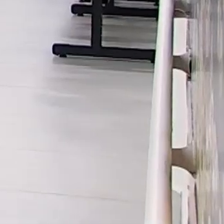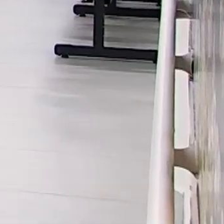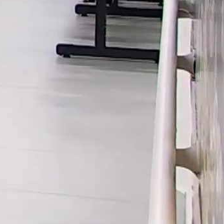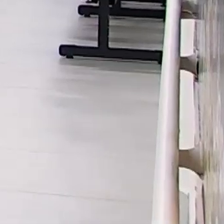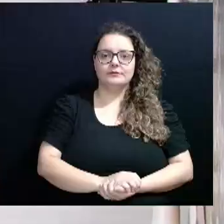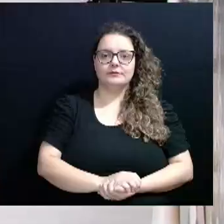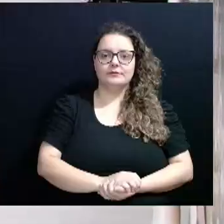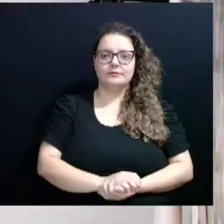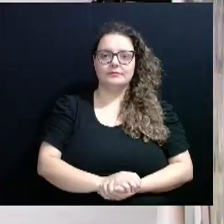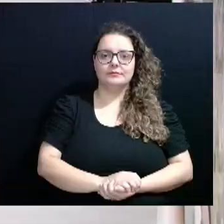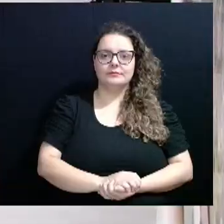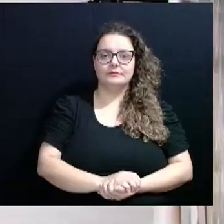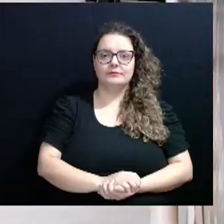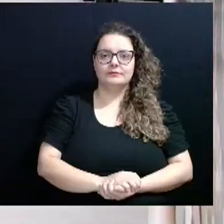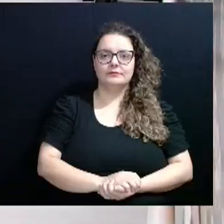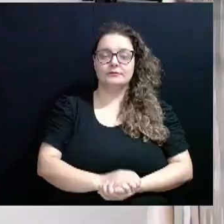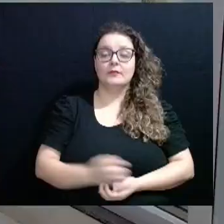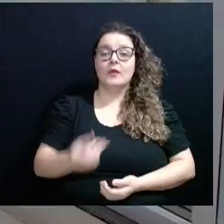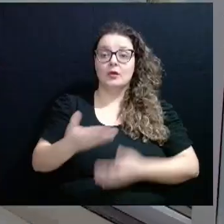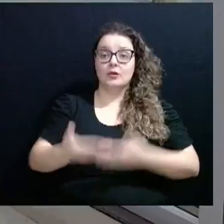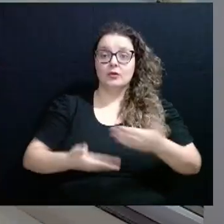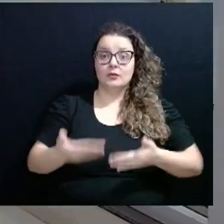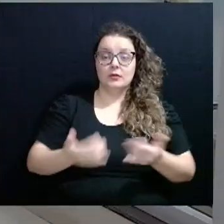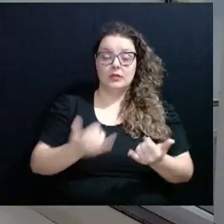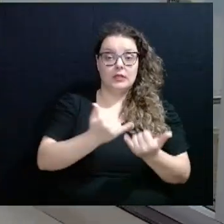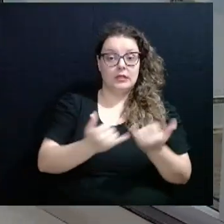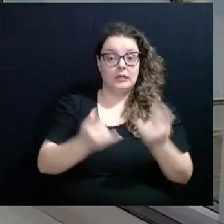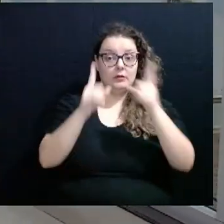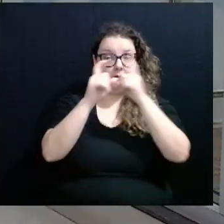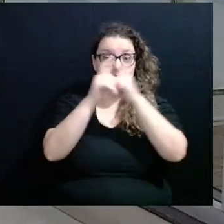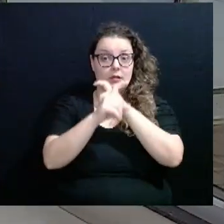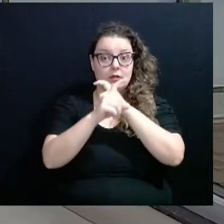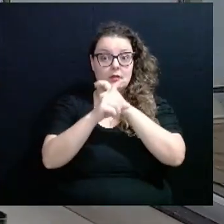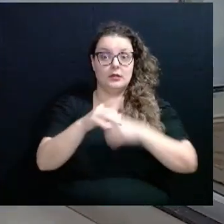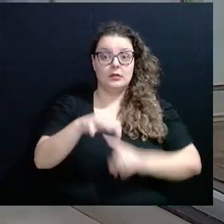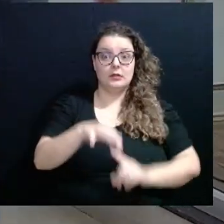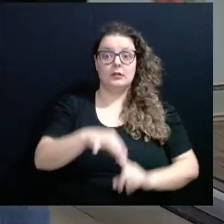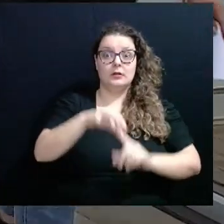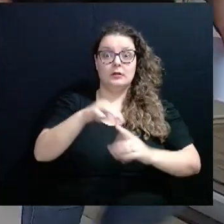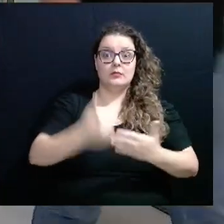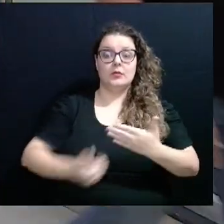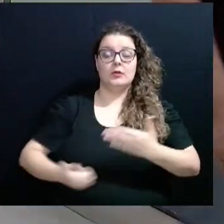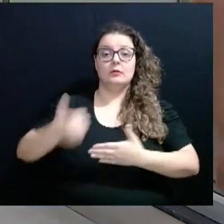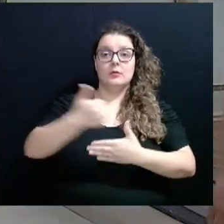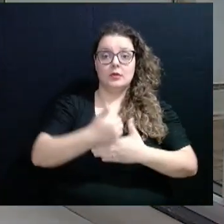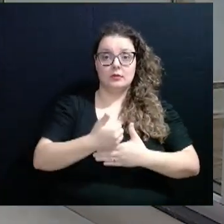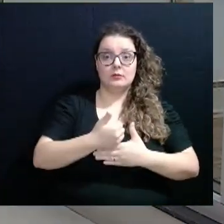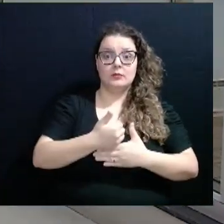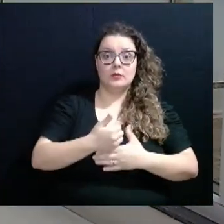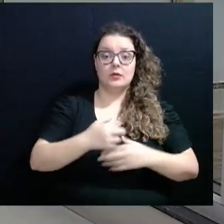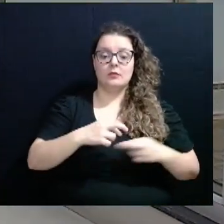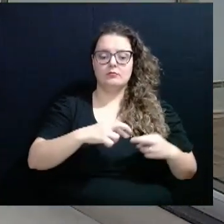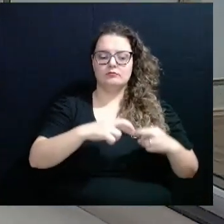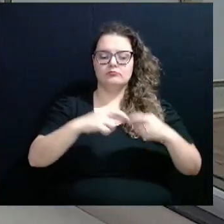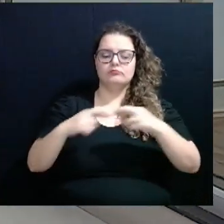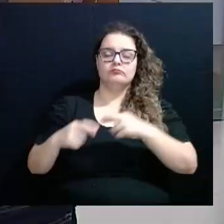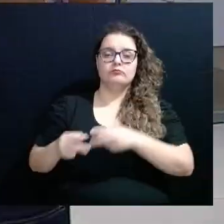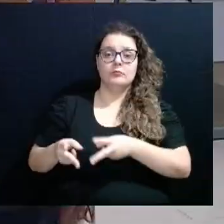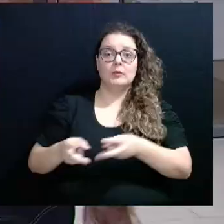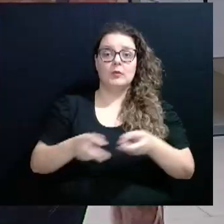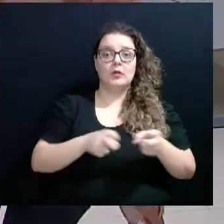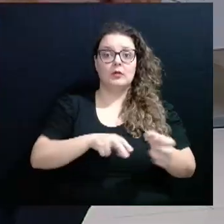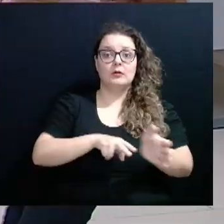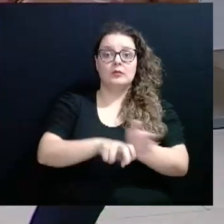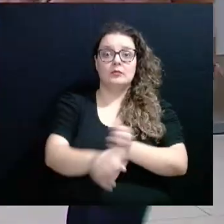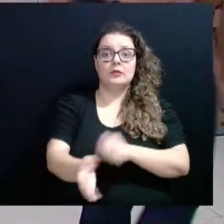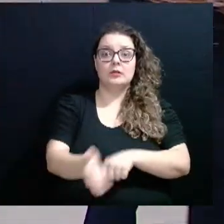O novo serviço da média complexidade terá prioritariamente atendimentos no rastreio e detecção precoce em oncologia.